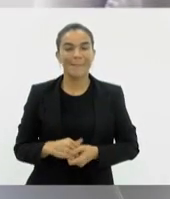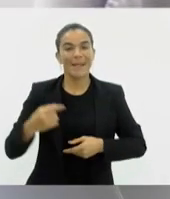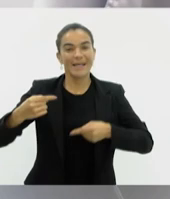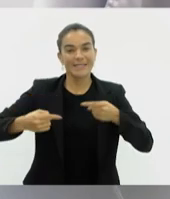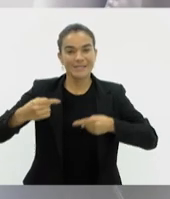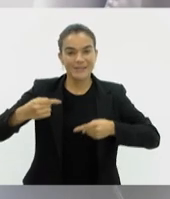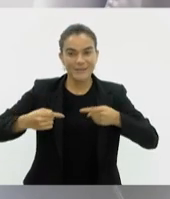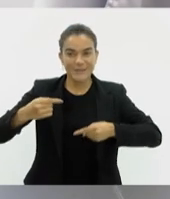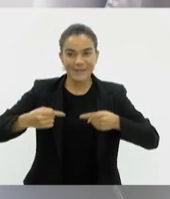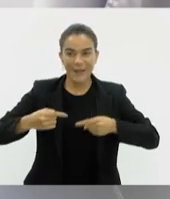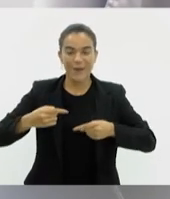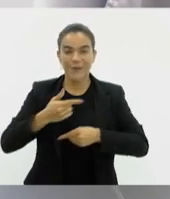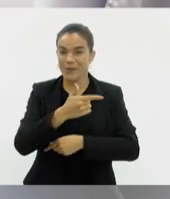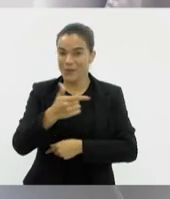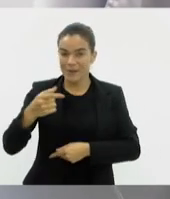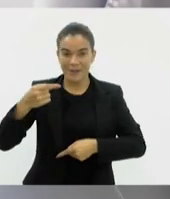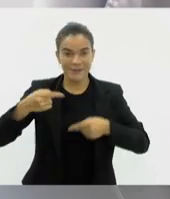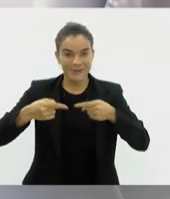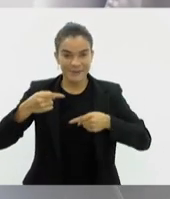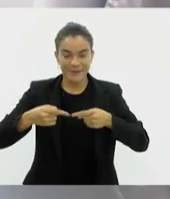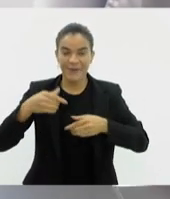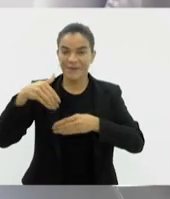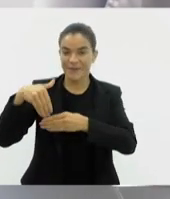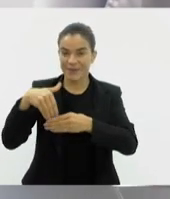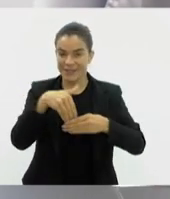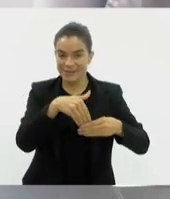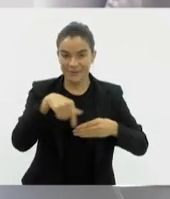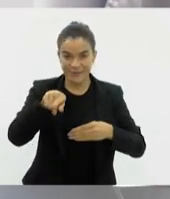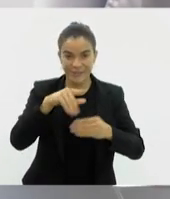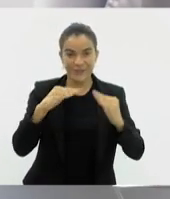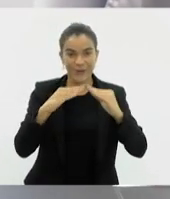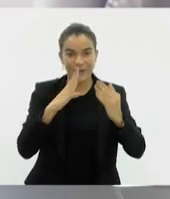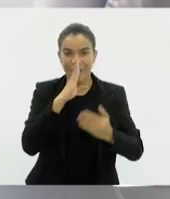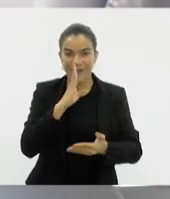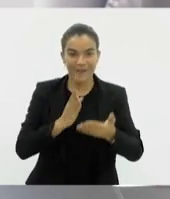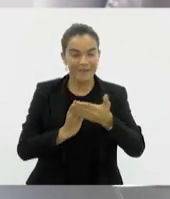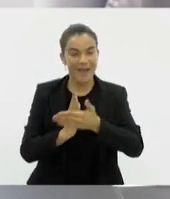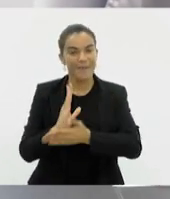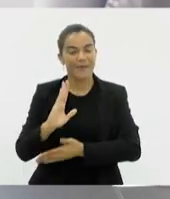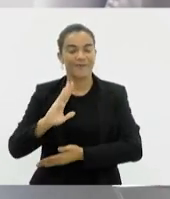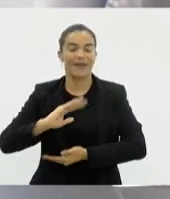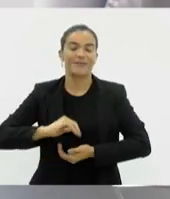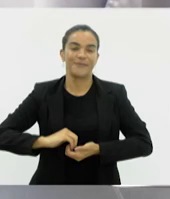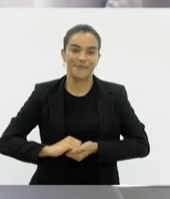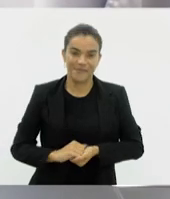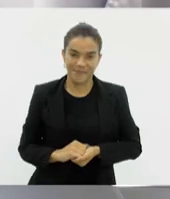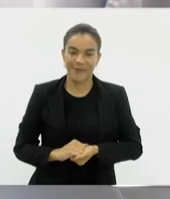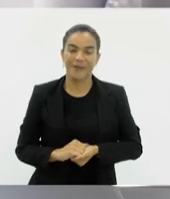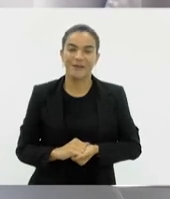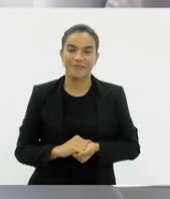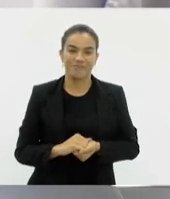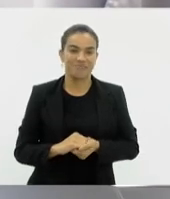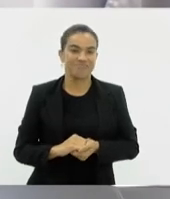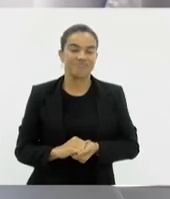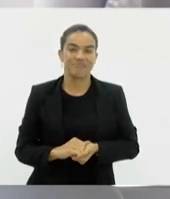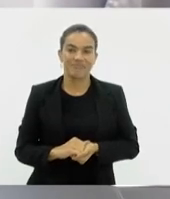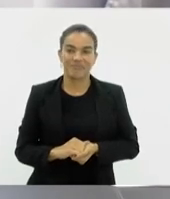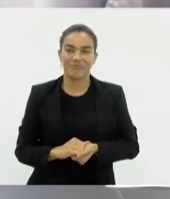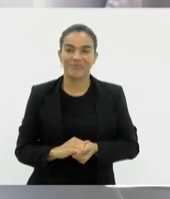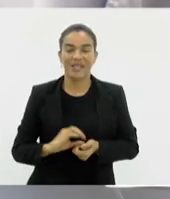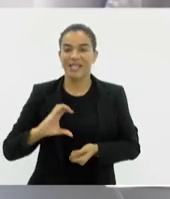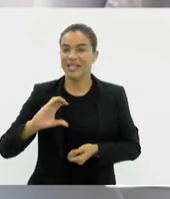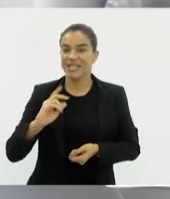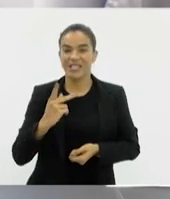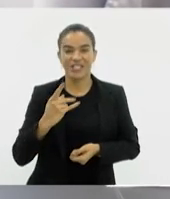discussão, não havendo quem queira discutir, em votação, os senhores que aprovam, permaneçam como estão. Aprovado por unanimidade. Chico Machado conquistando tudo